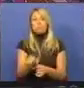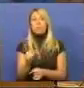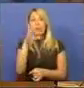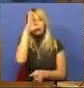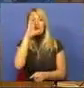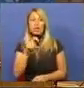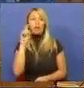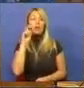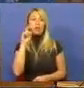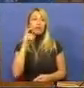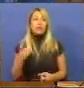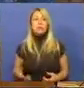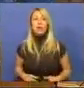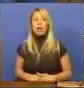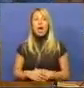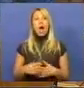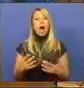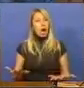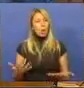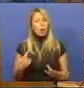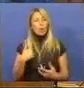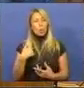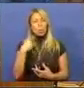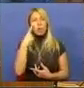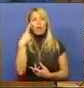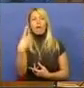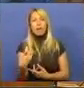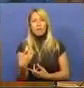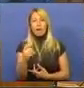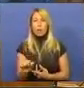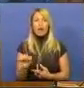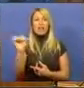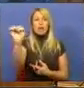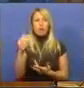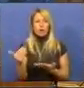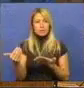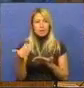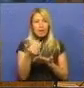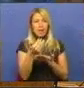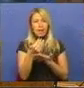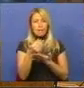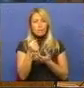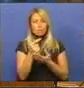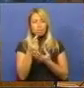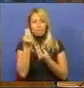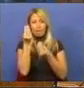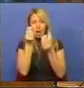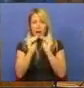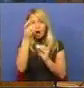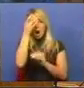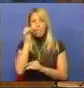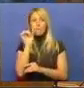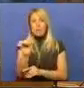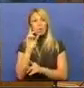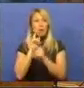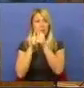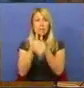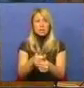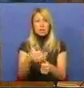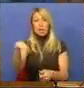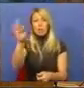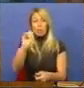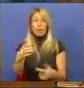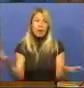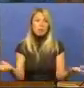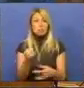O que eu registro é que a vossa receita esteja a ser seguida pelo Partido Socialista.